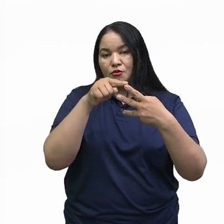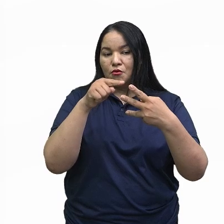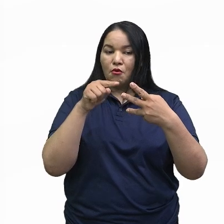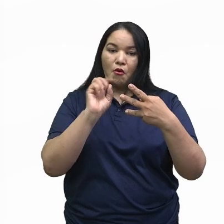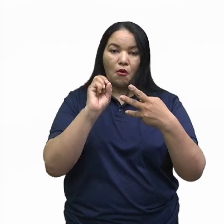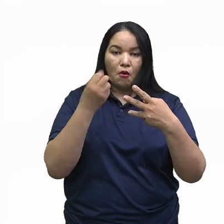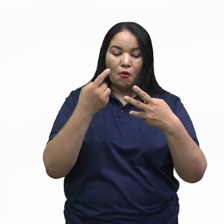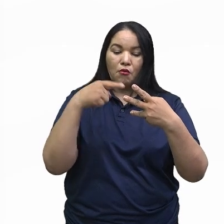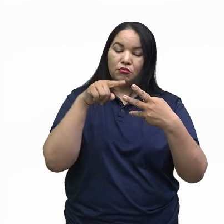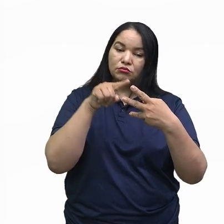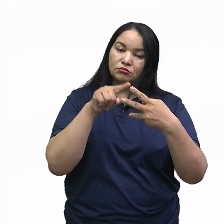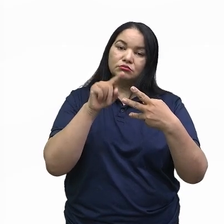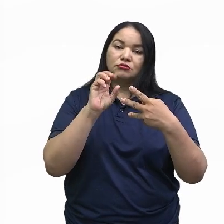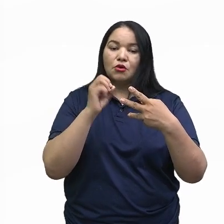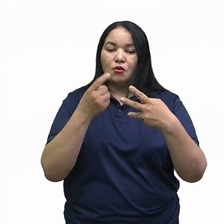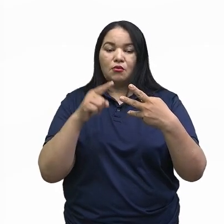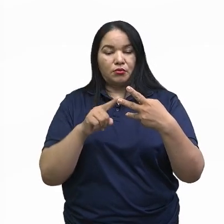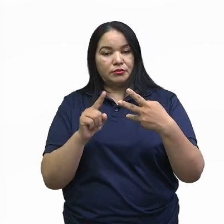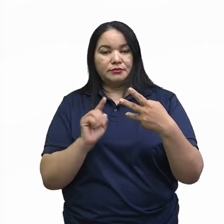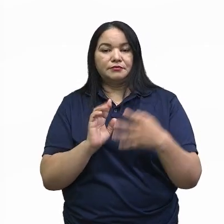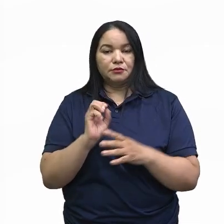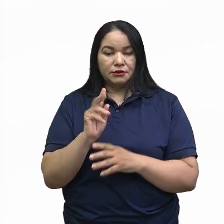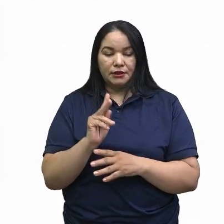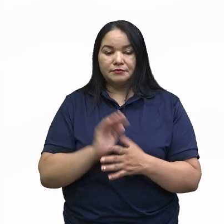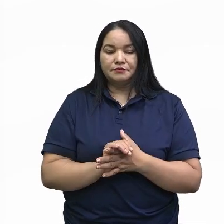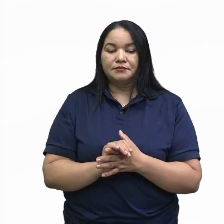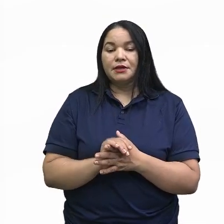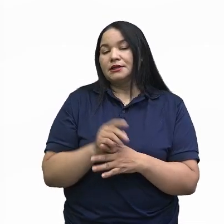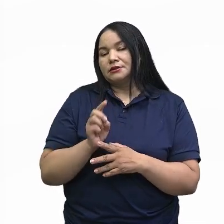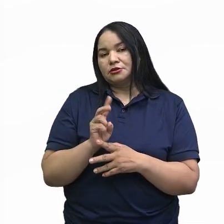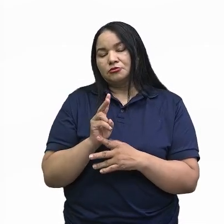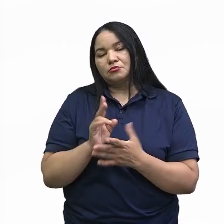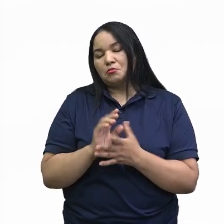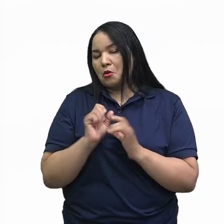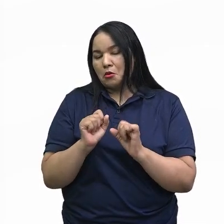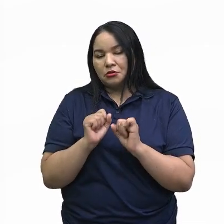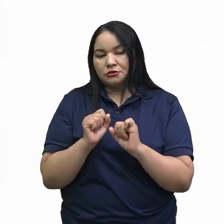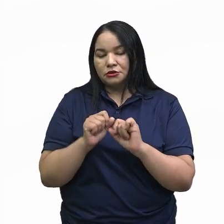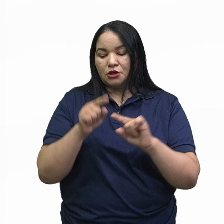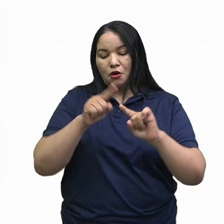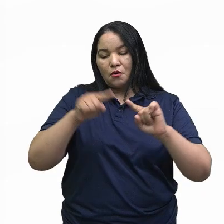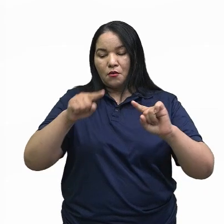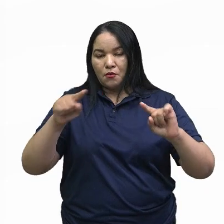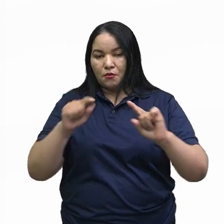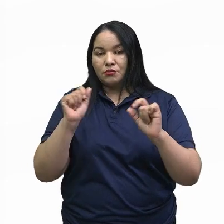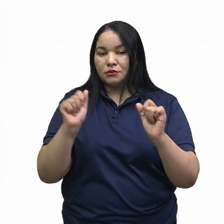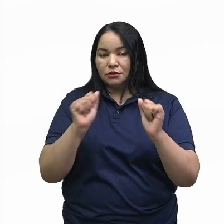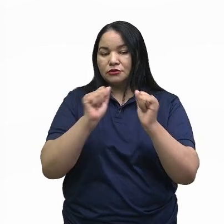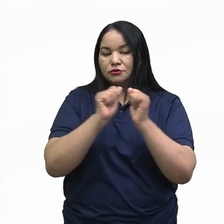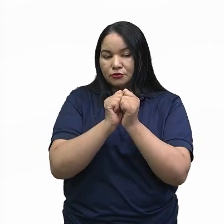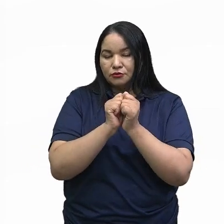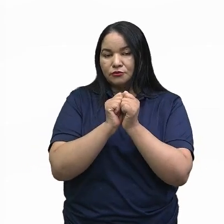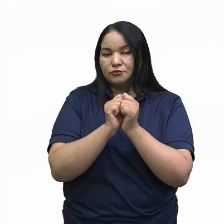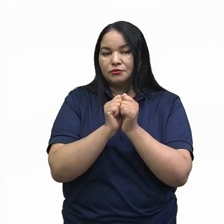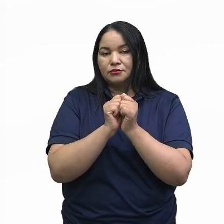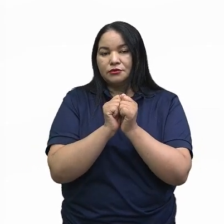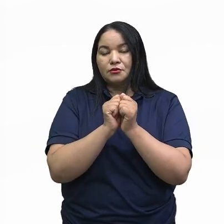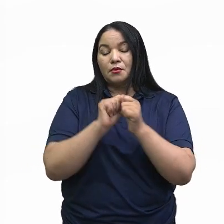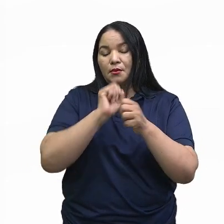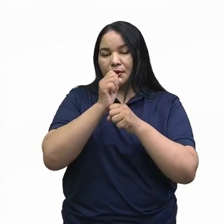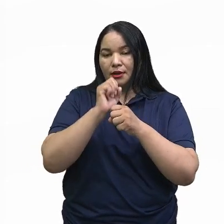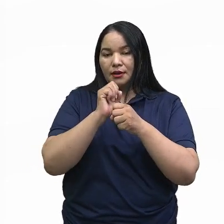de partícula alfa ou beta, tá? Então, na maioria das vezes, essa onda eletromagnética, ela vem junto, né, como forma de